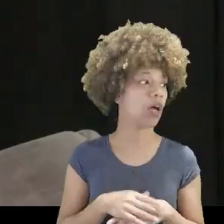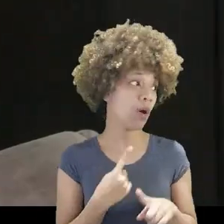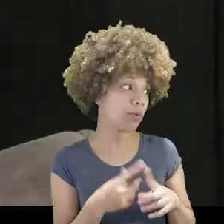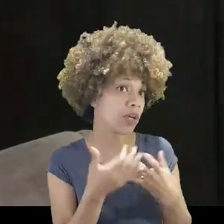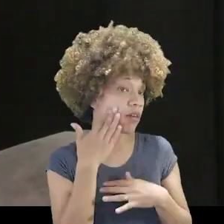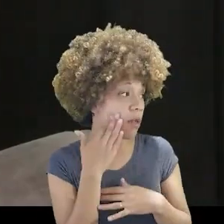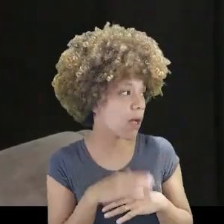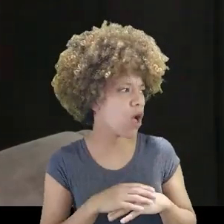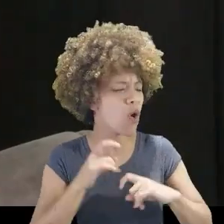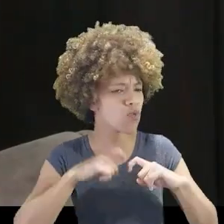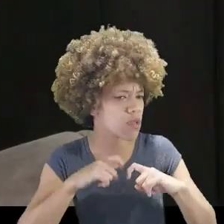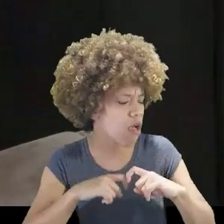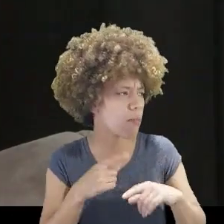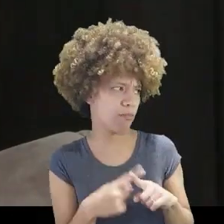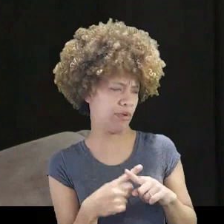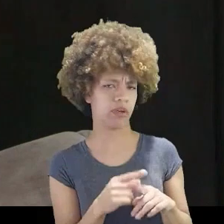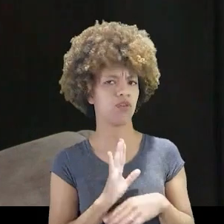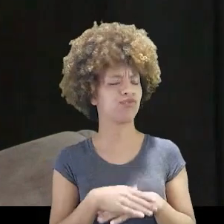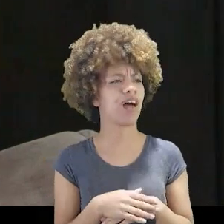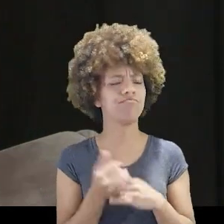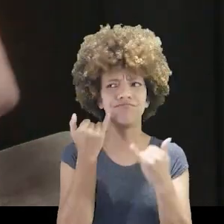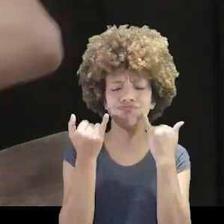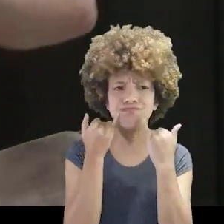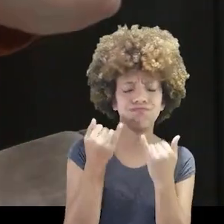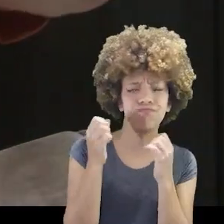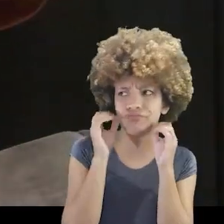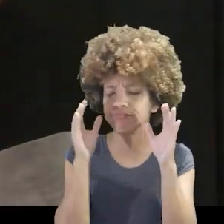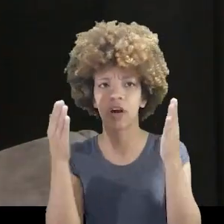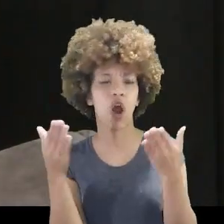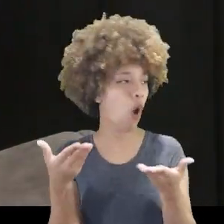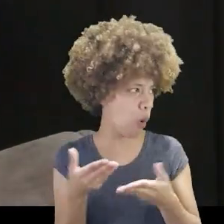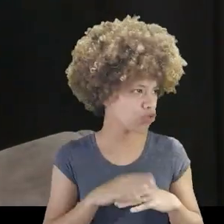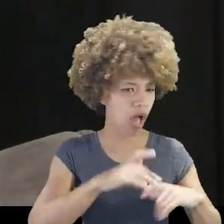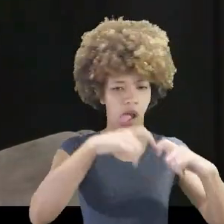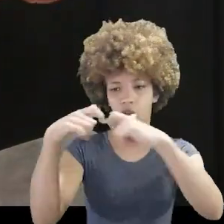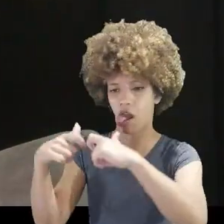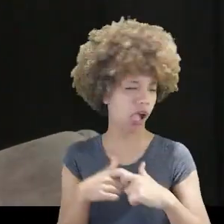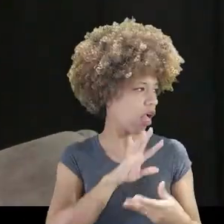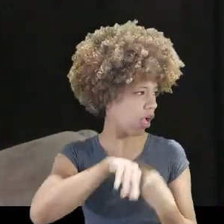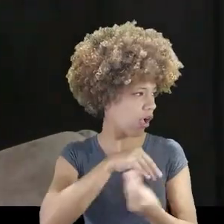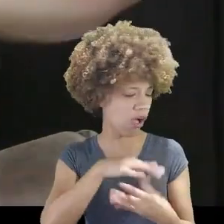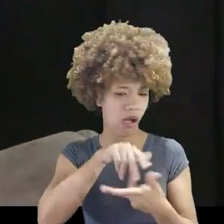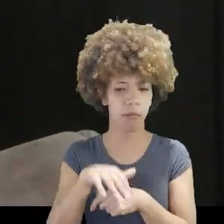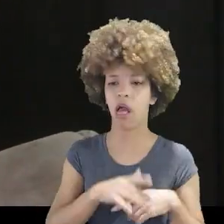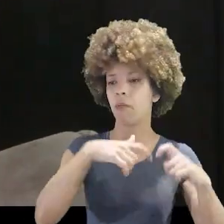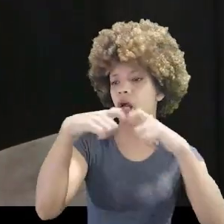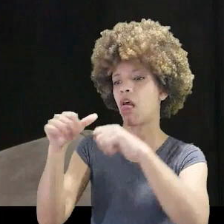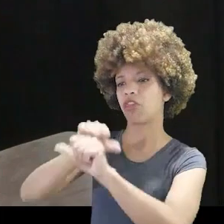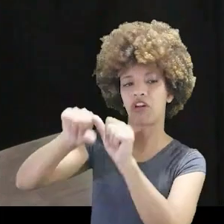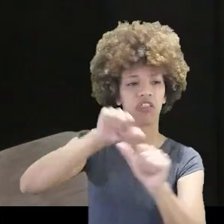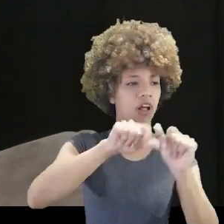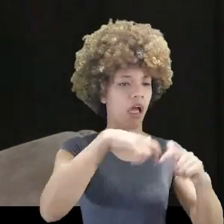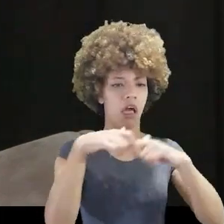isso que eu queria saber o sexo porque eu já ouvi tanta coisa que até hoje em dia o mundo tá uma todo transa com todo mundo pega daqui